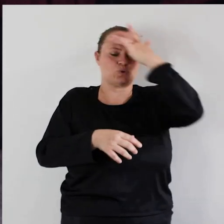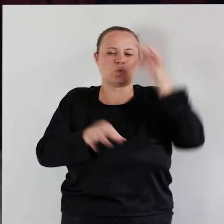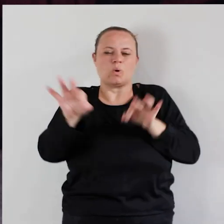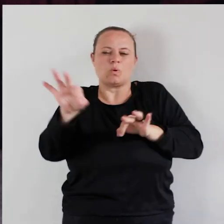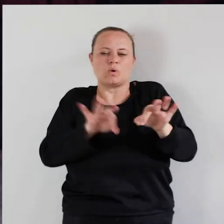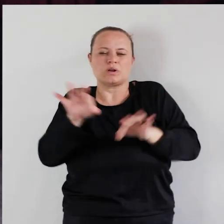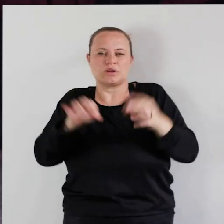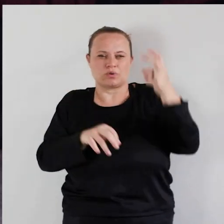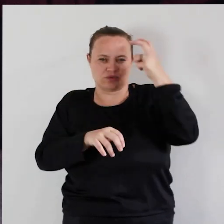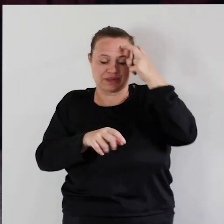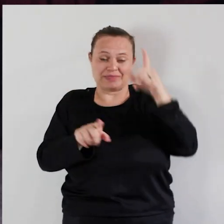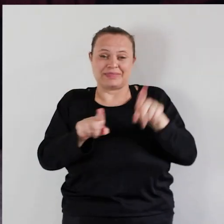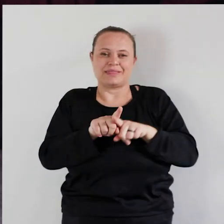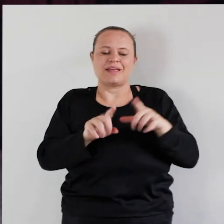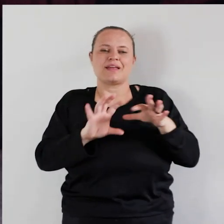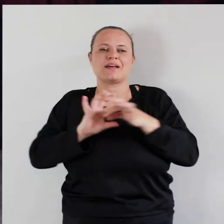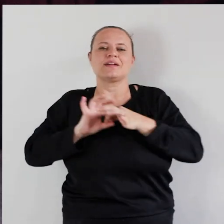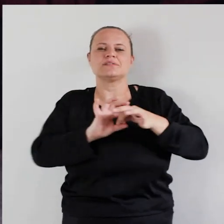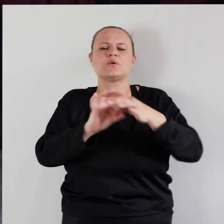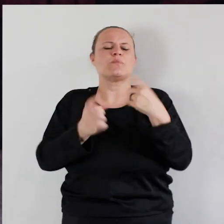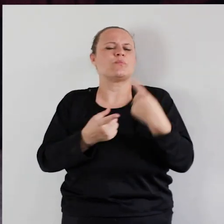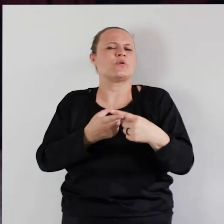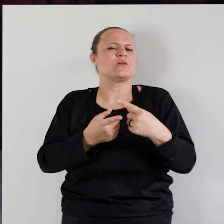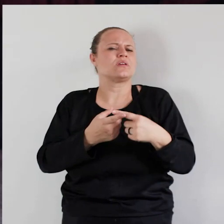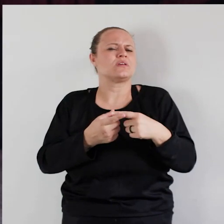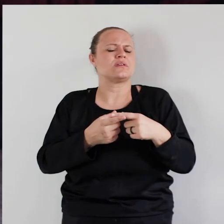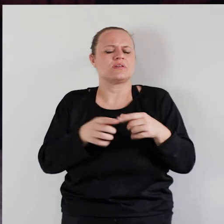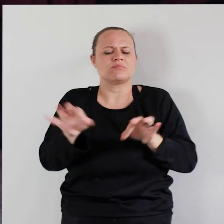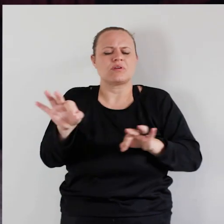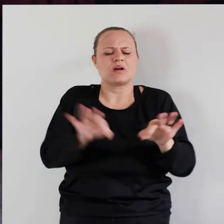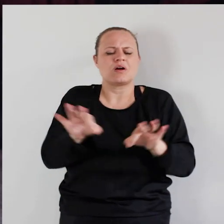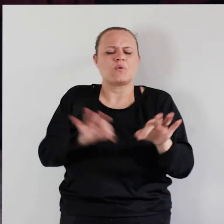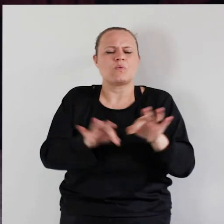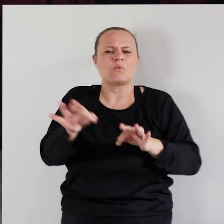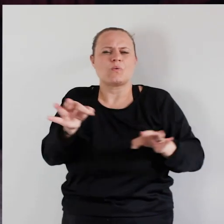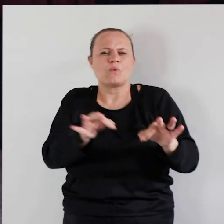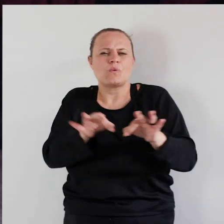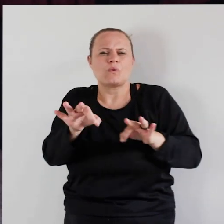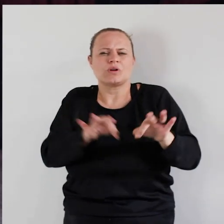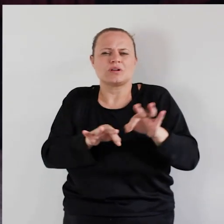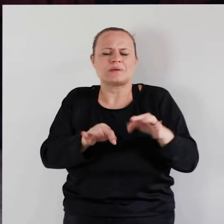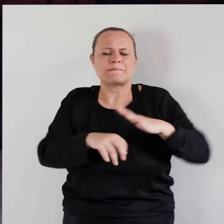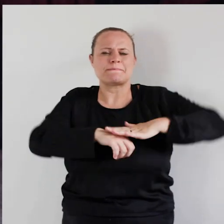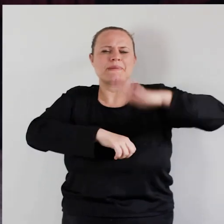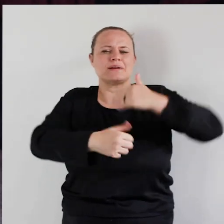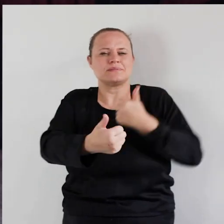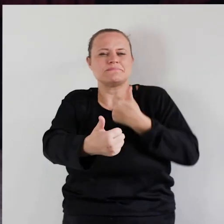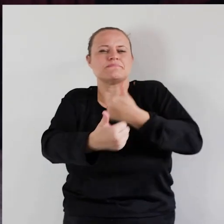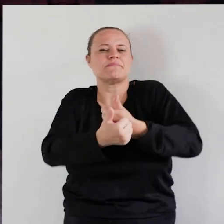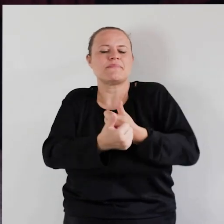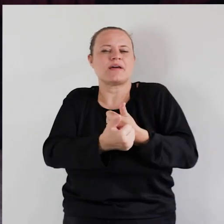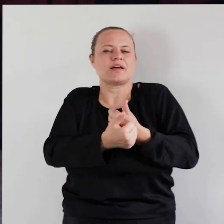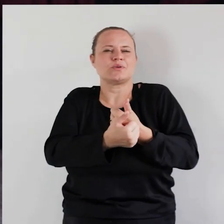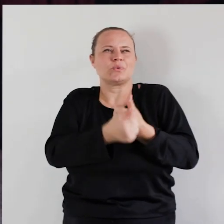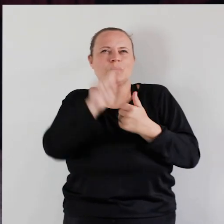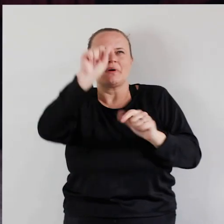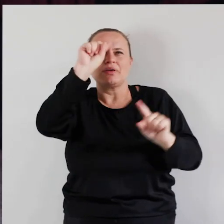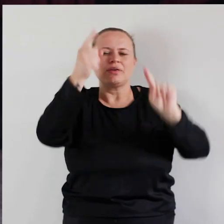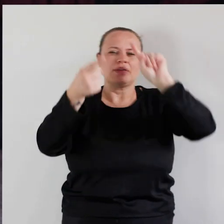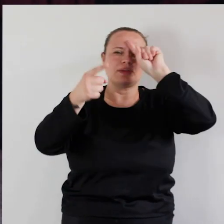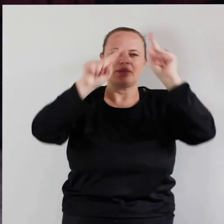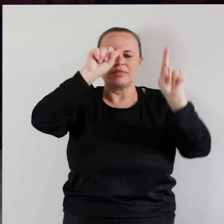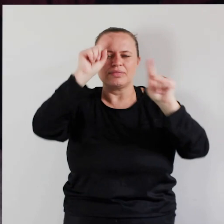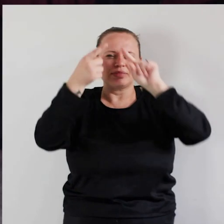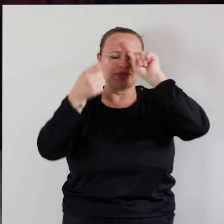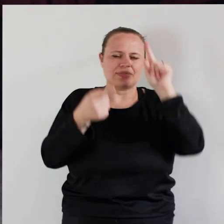de organizações culturais, que tinha a ver com essa nossa preocupação em por que as organizações da cultura também